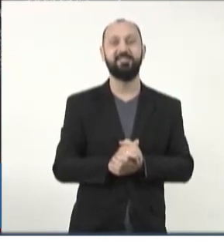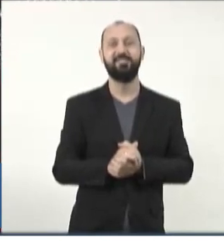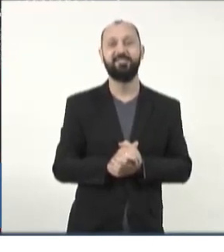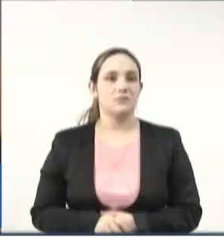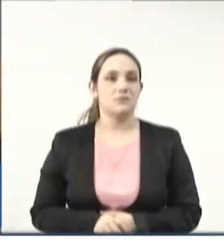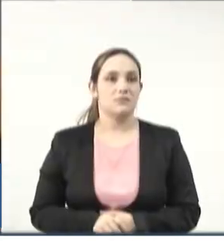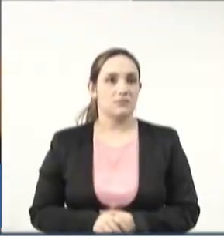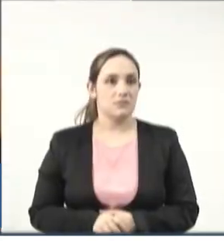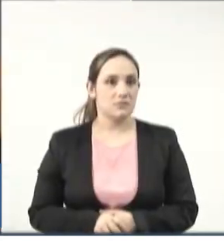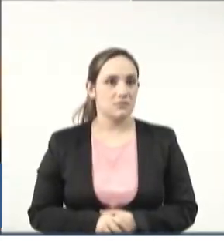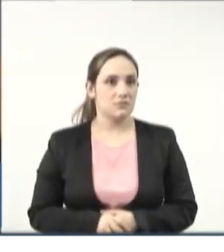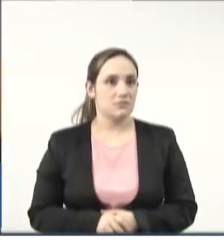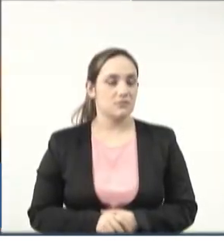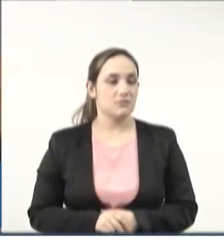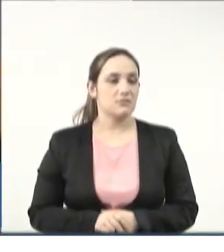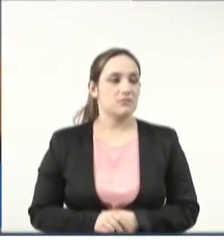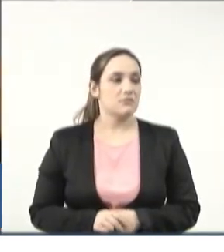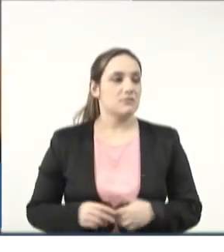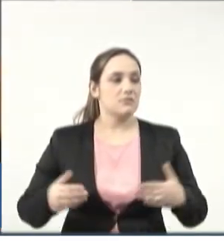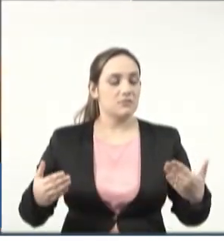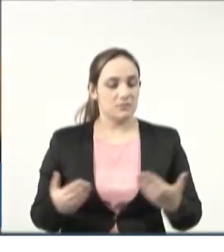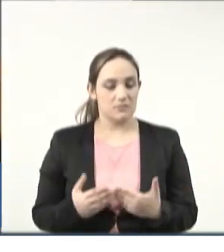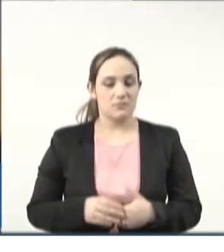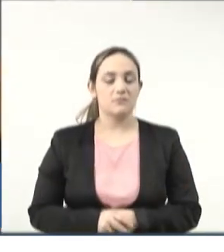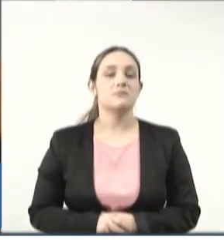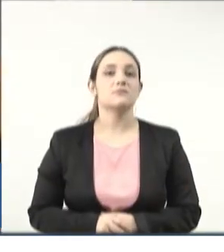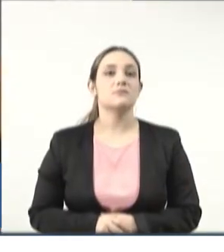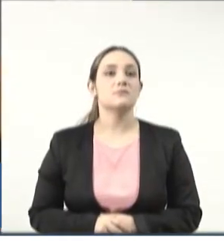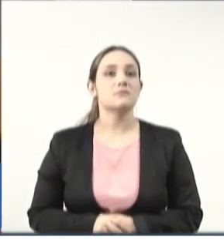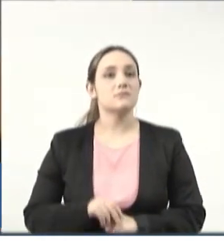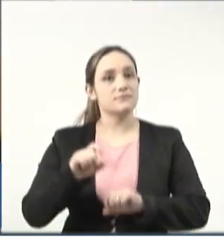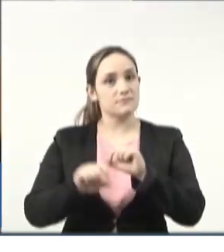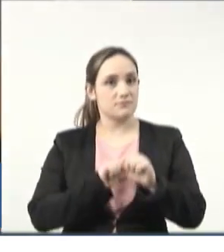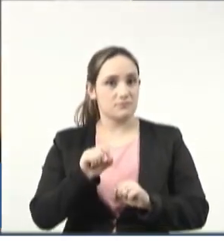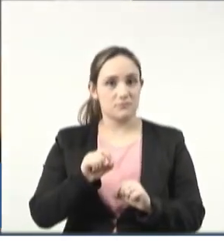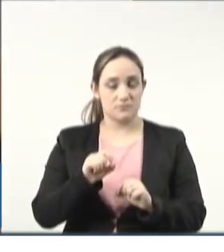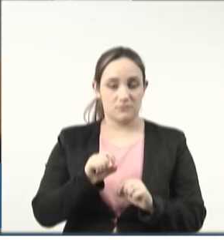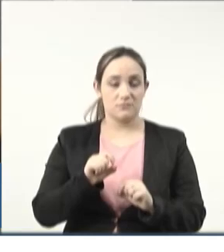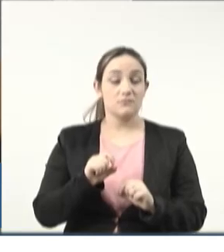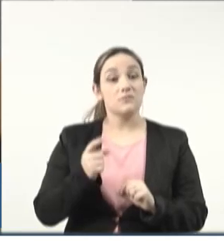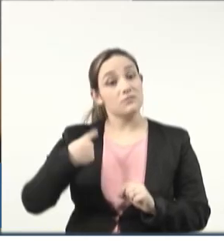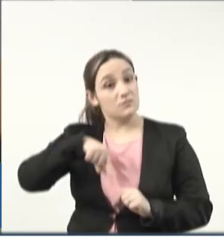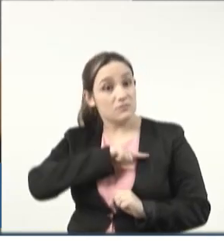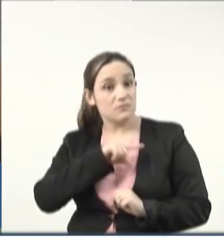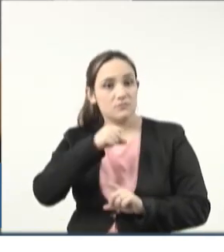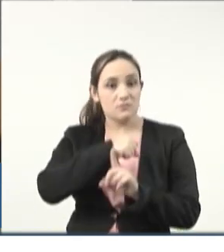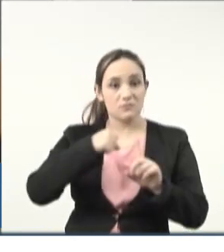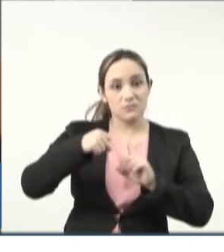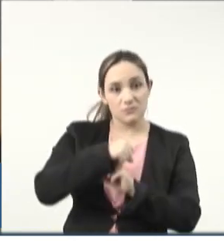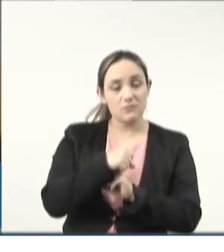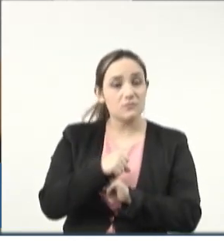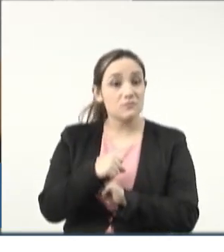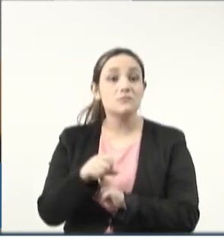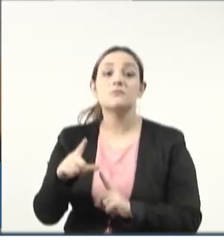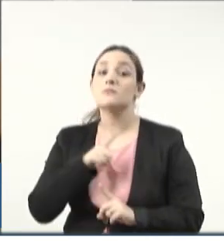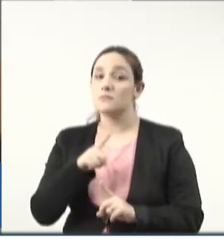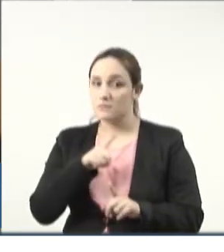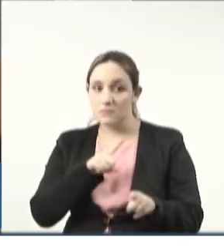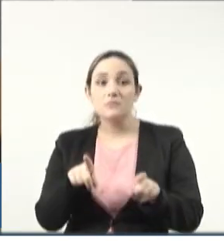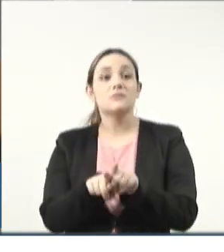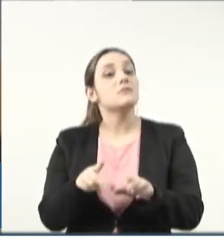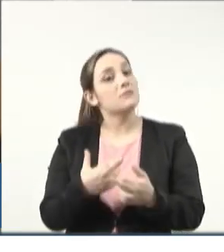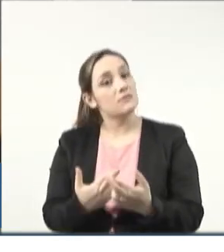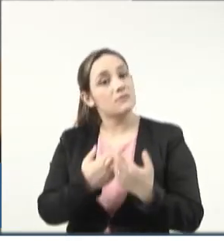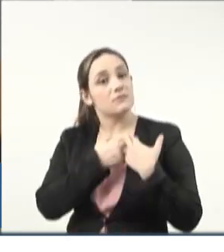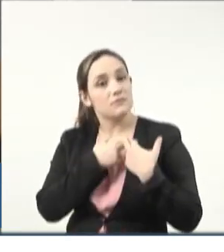jamais. É muito importante que a gente entenda que nós, enquanto sociedade, também somos responsáveis